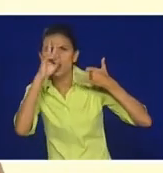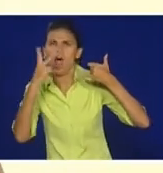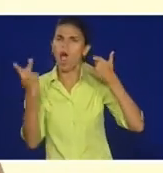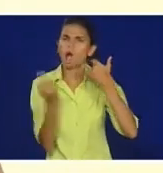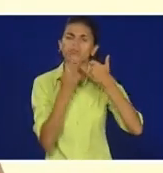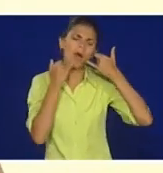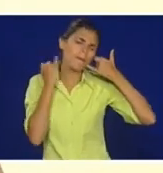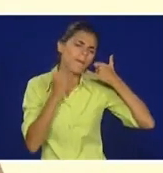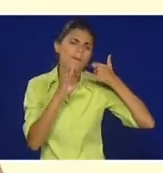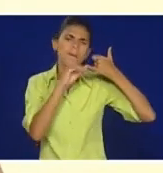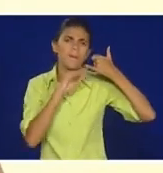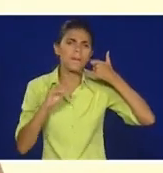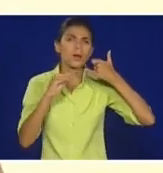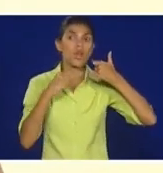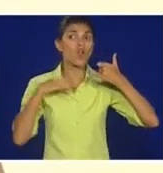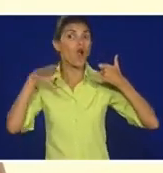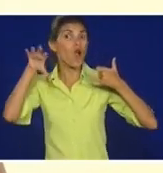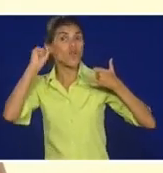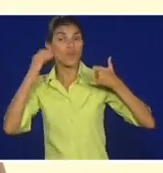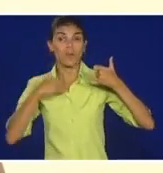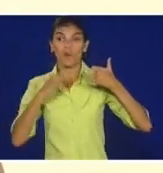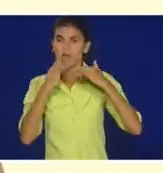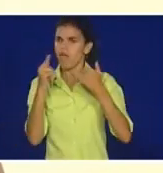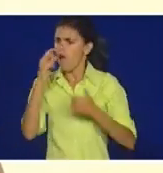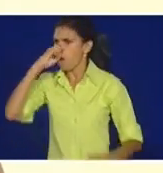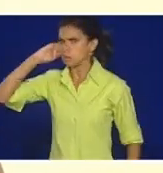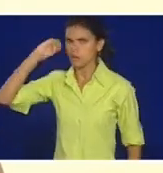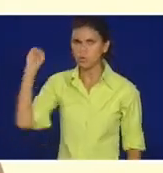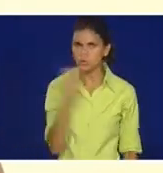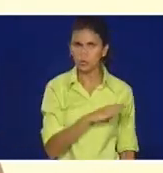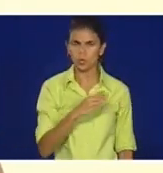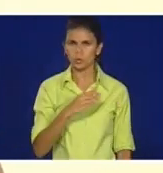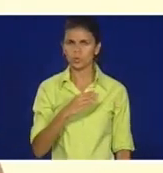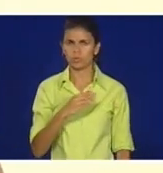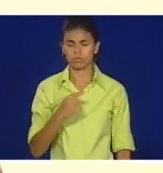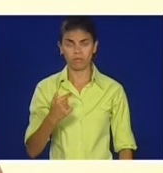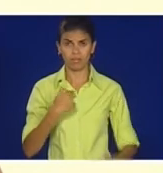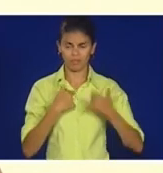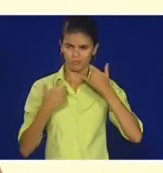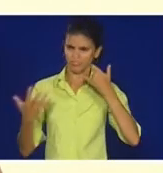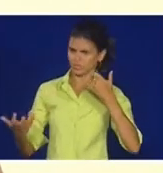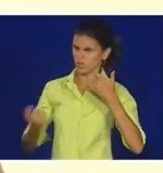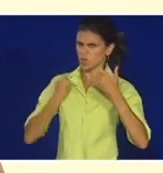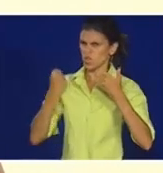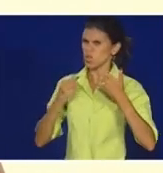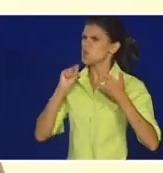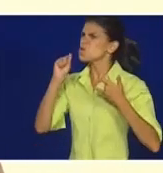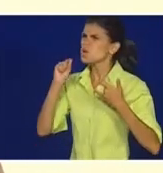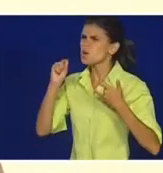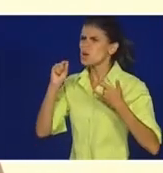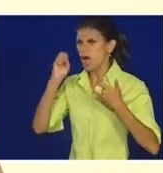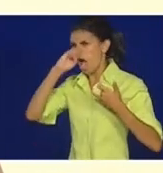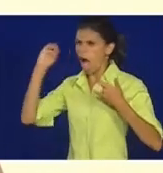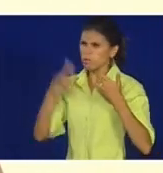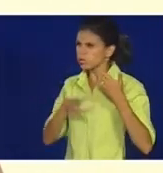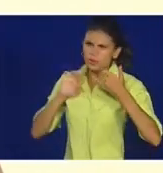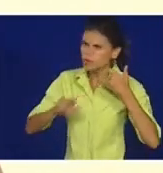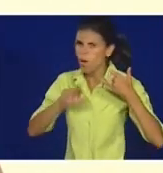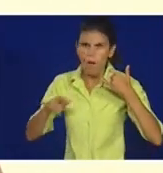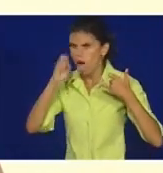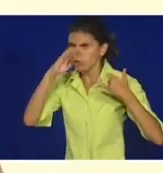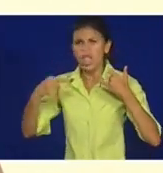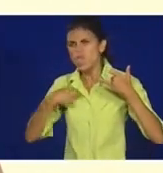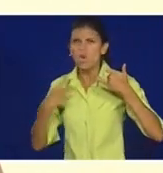uma história importante para mim e tal, e eu escutei ele dizer: mas isto é um absurdo. E eu então disse para